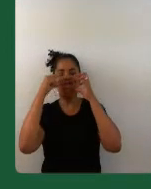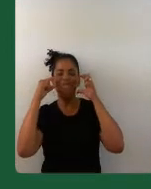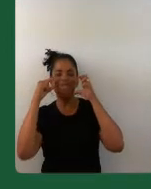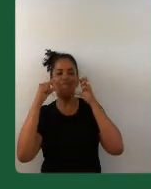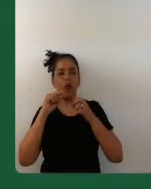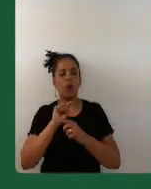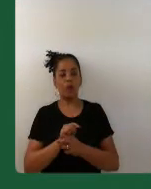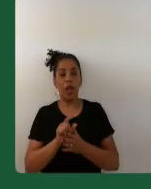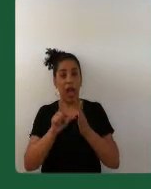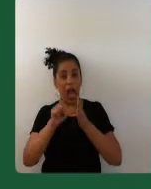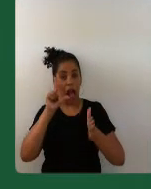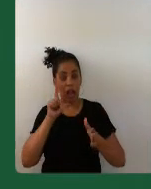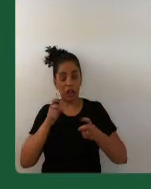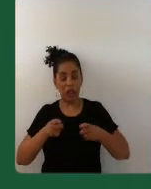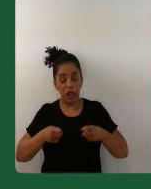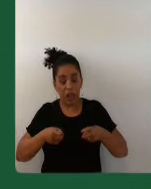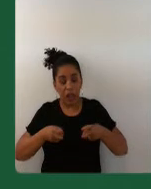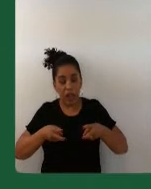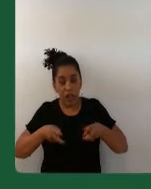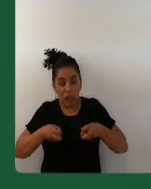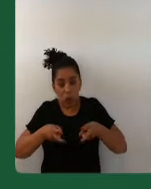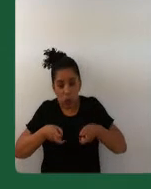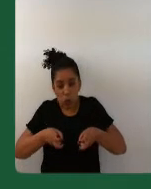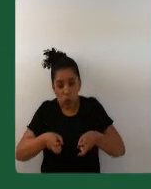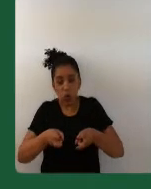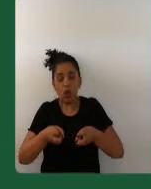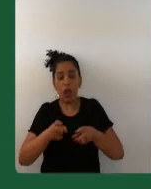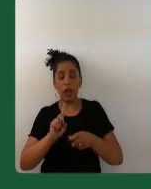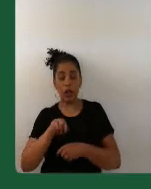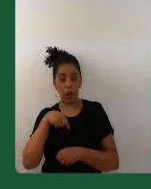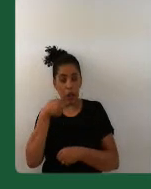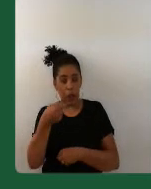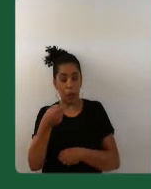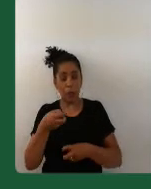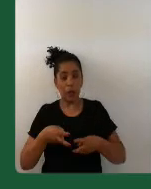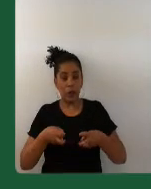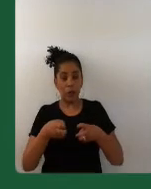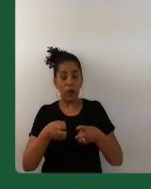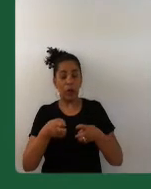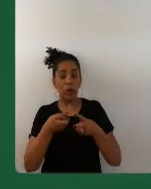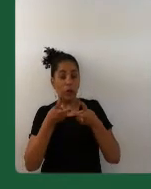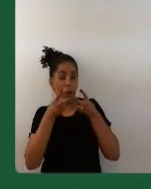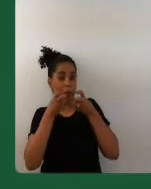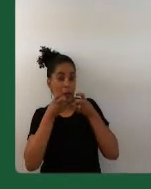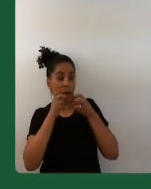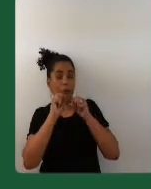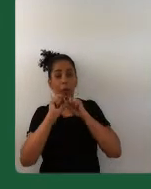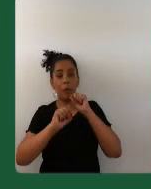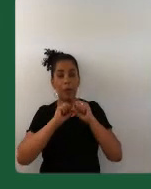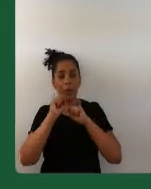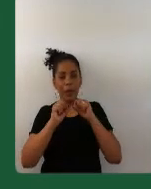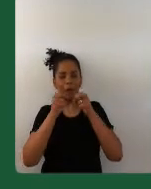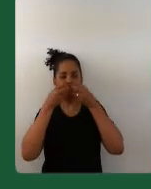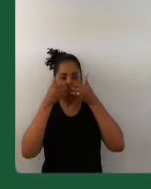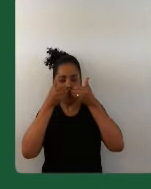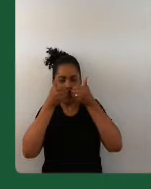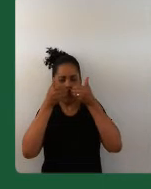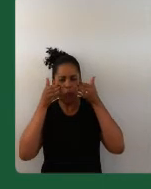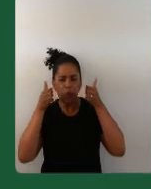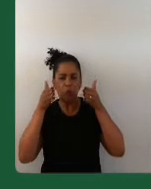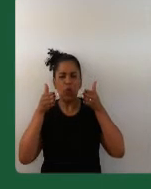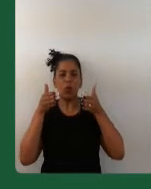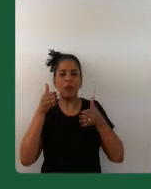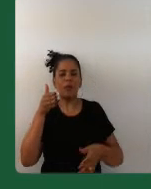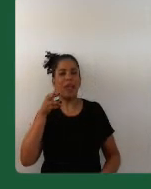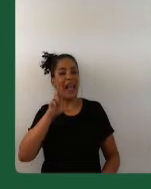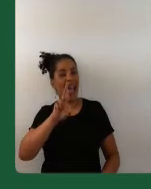pré-operatório e pós-operatório abaixo. À direita conseguimos ver uma fissura 30, que é uma fissura extremamente rara.